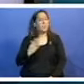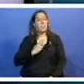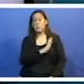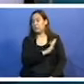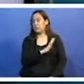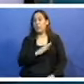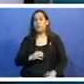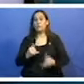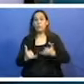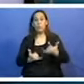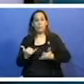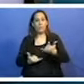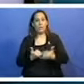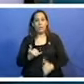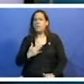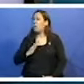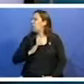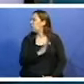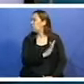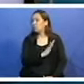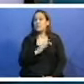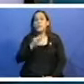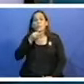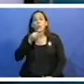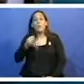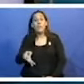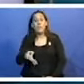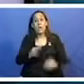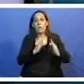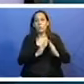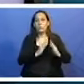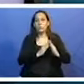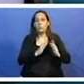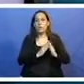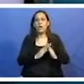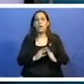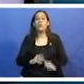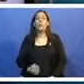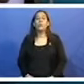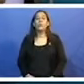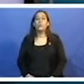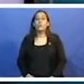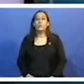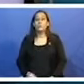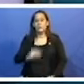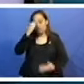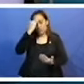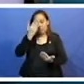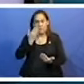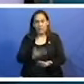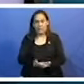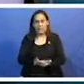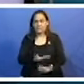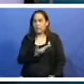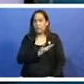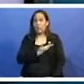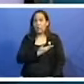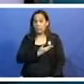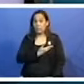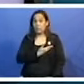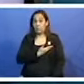amigo, da opinião do nosso vizinho, certo? Da religião dele. Ó, olha aqui o que a girafa